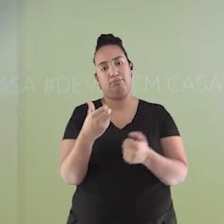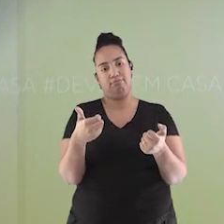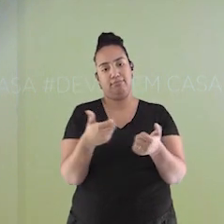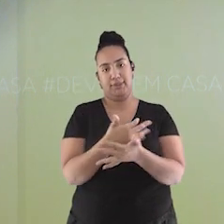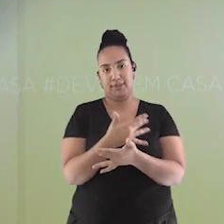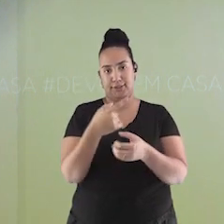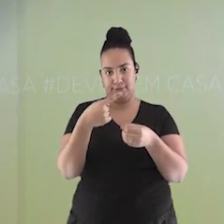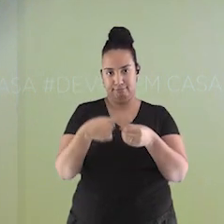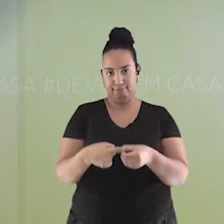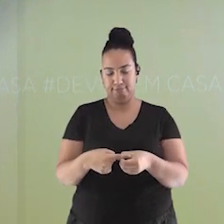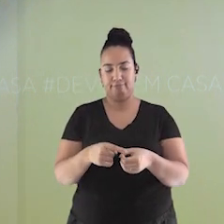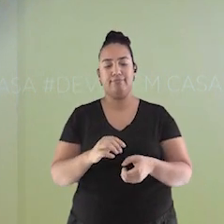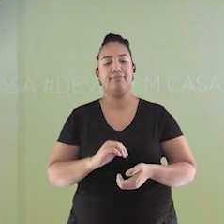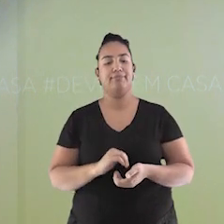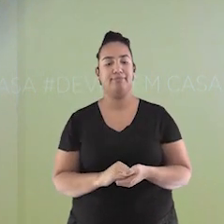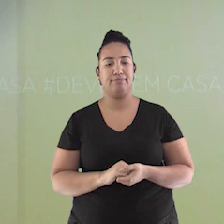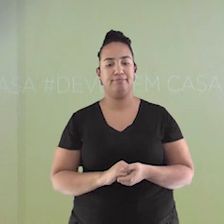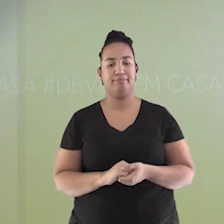ou local.